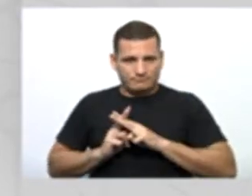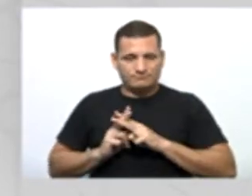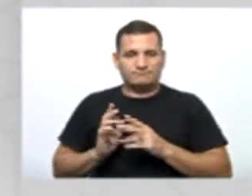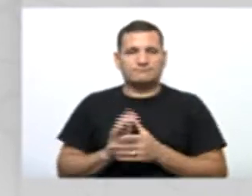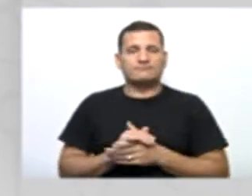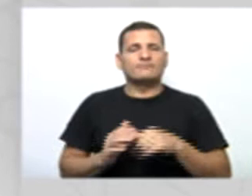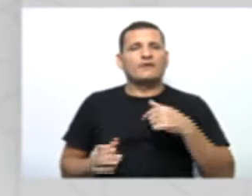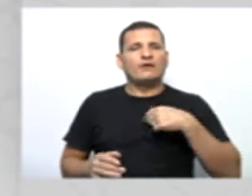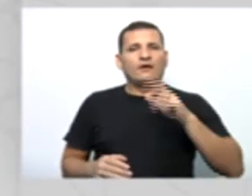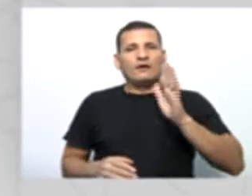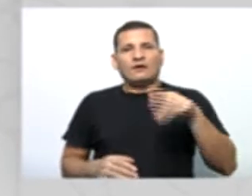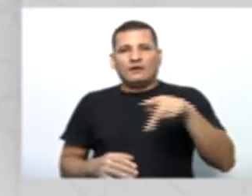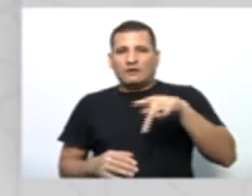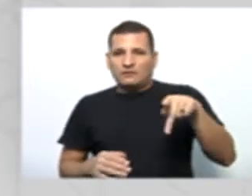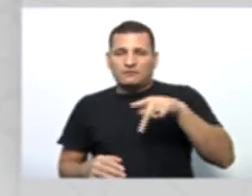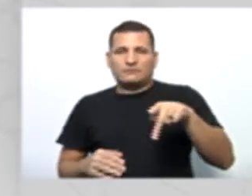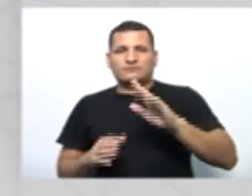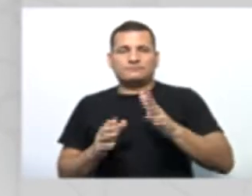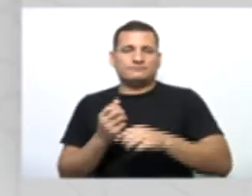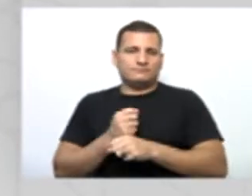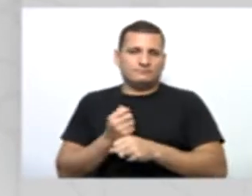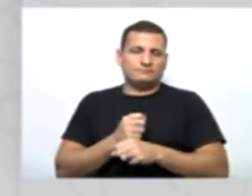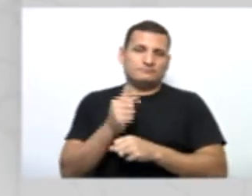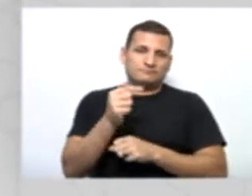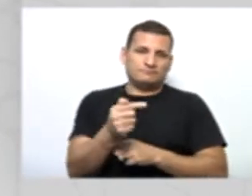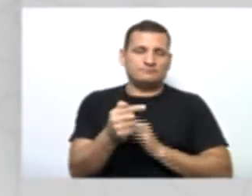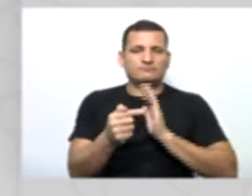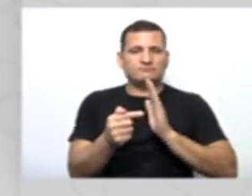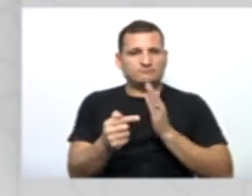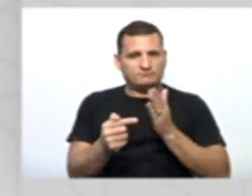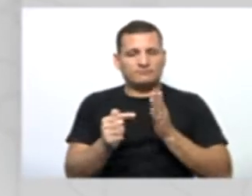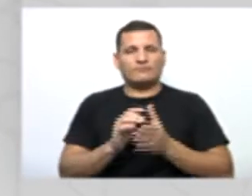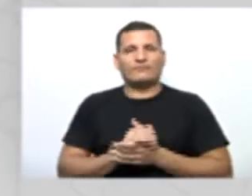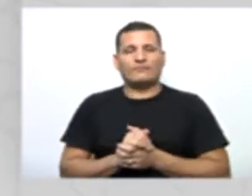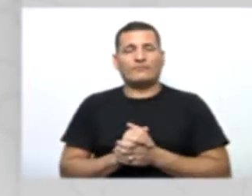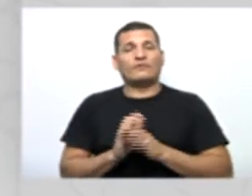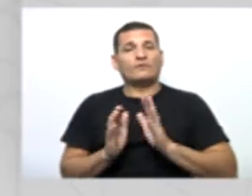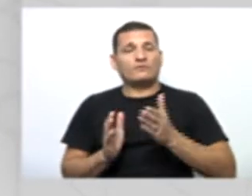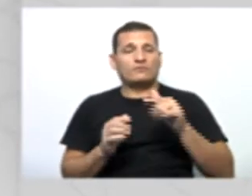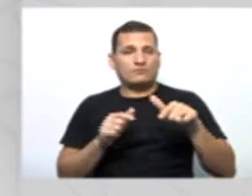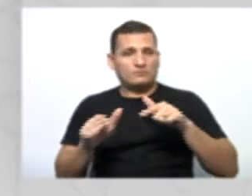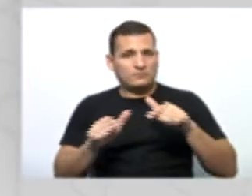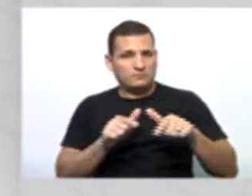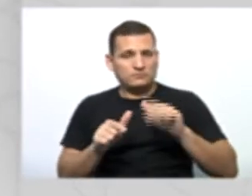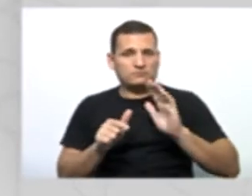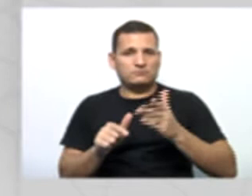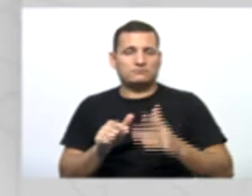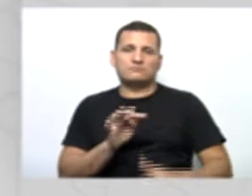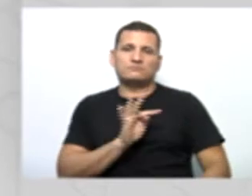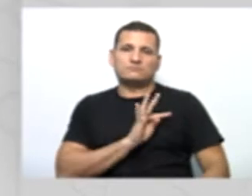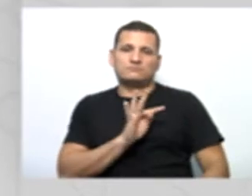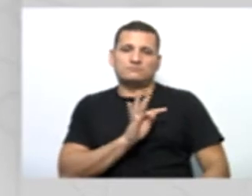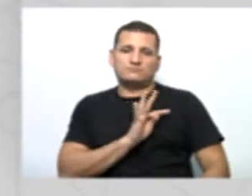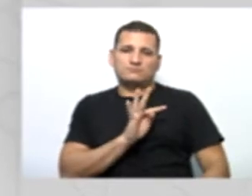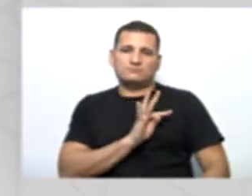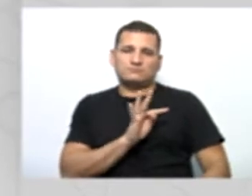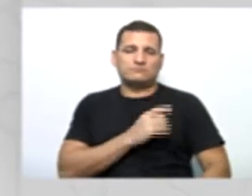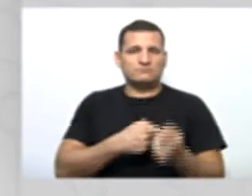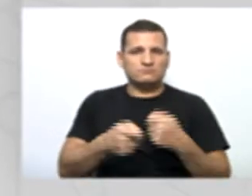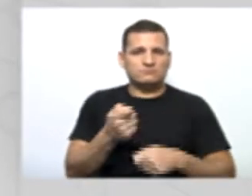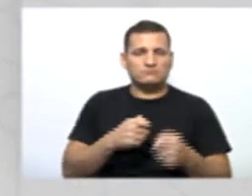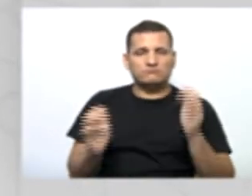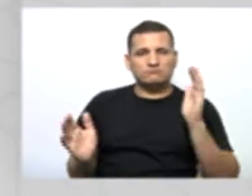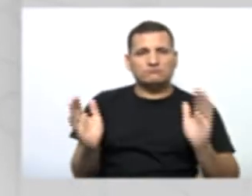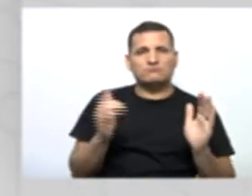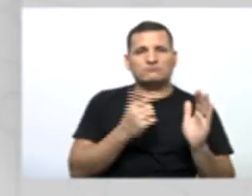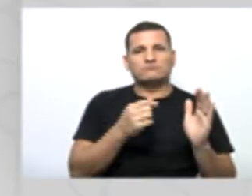Sou professor há 7 anos, desde o ano de 2011. Já atuei como técnico administrativo entre o ano de